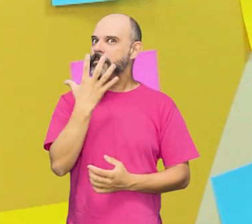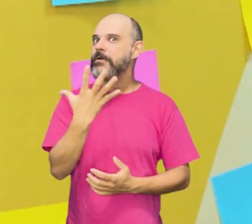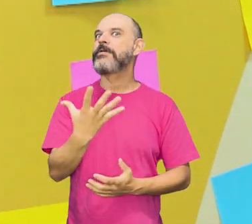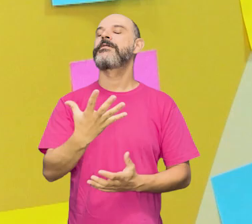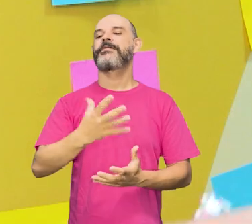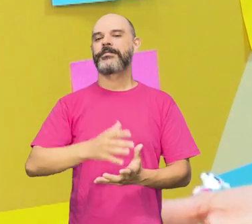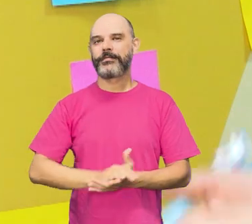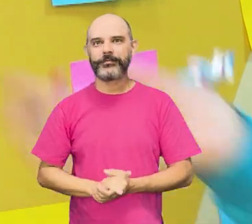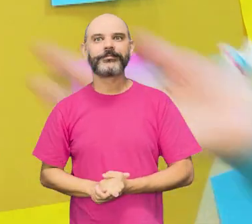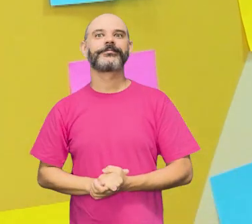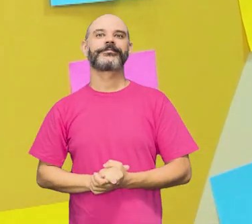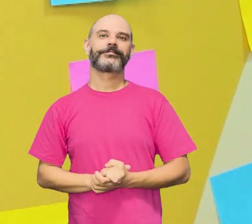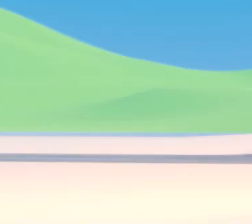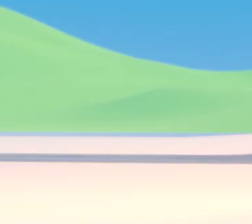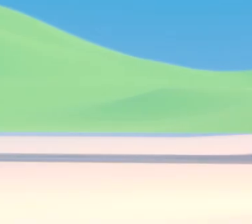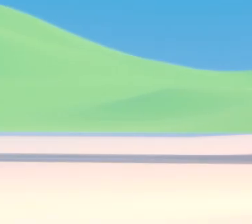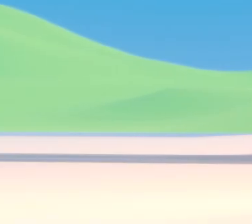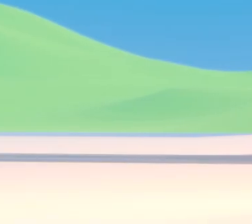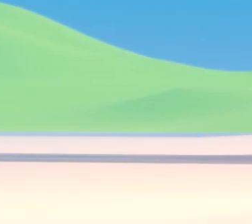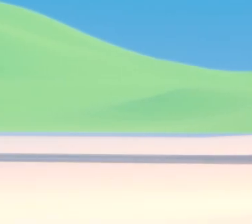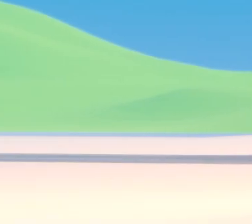E como isso é bom!